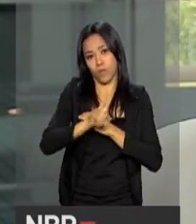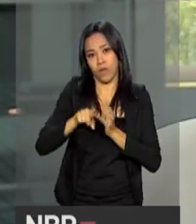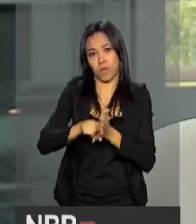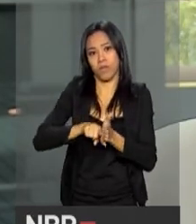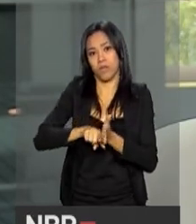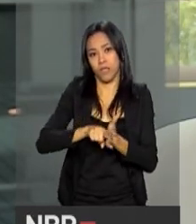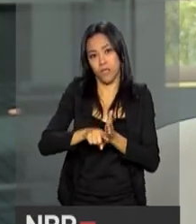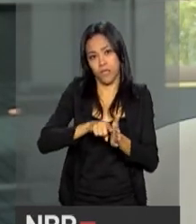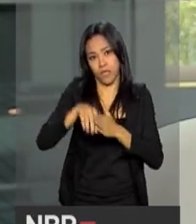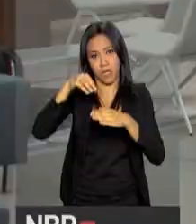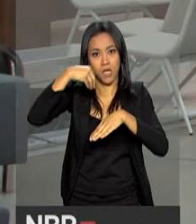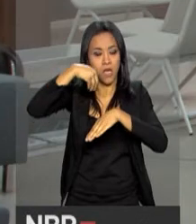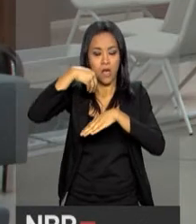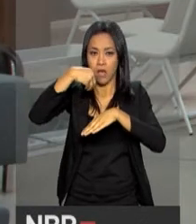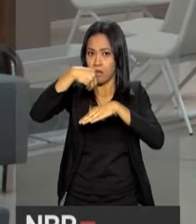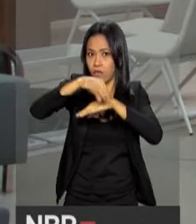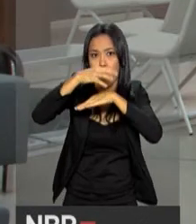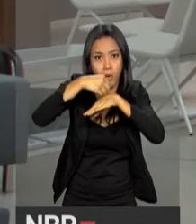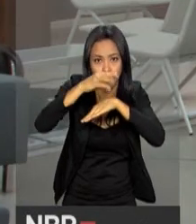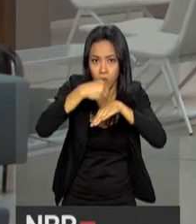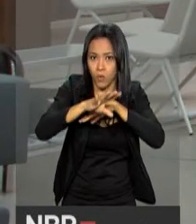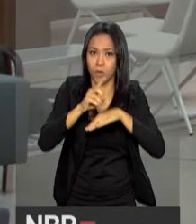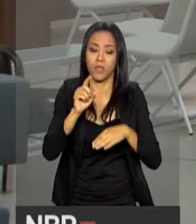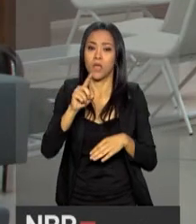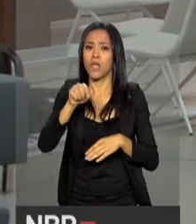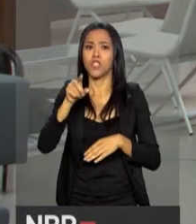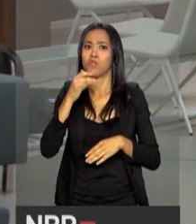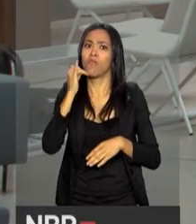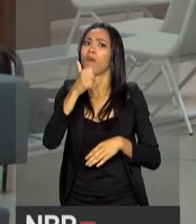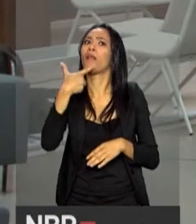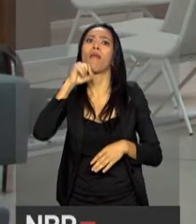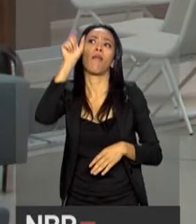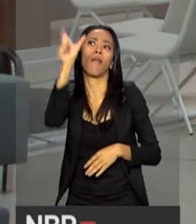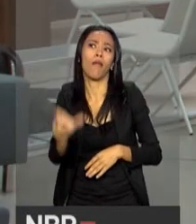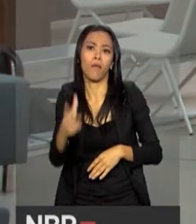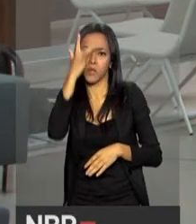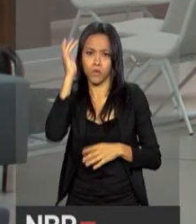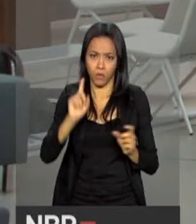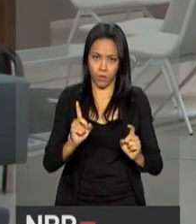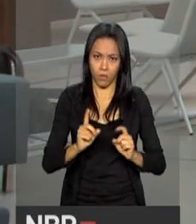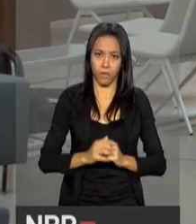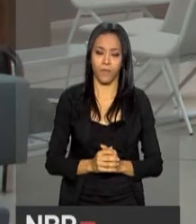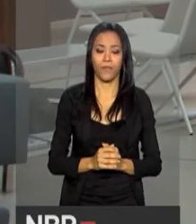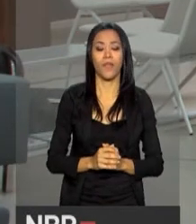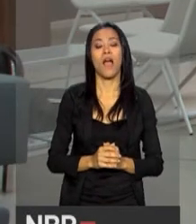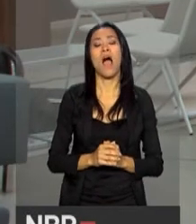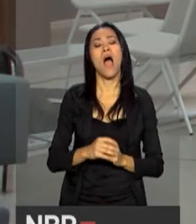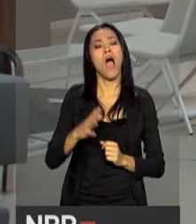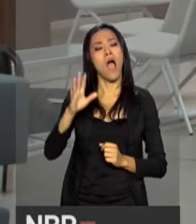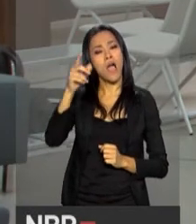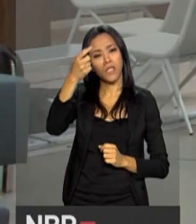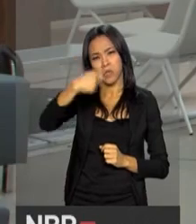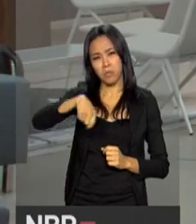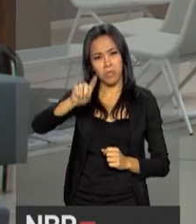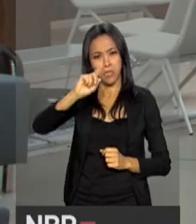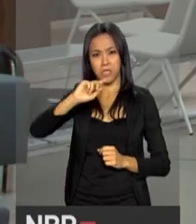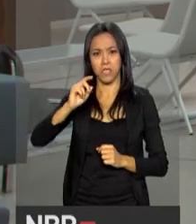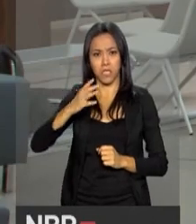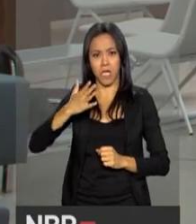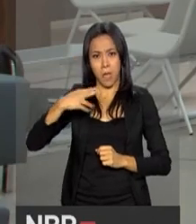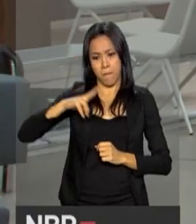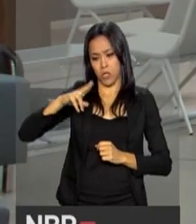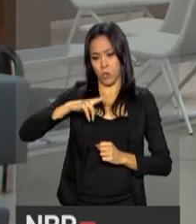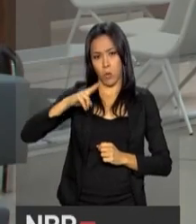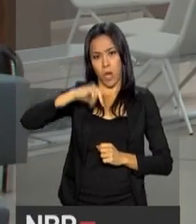gente não não identifica o informante é importante que se diga isso então ele não vai precisar da lei seus dados